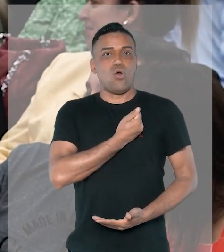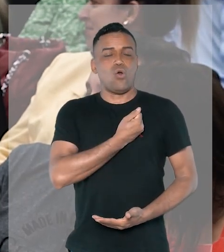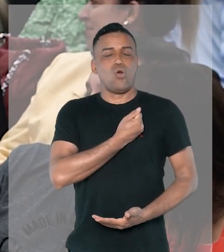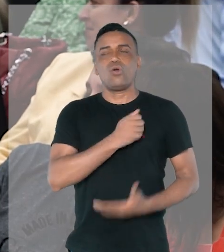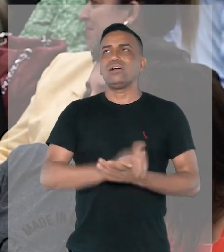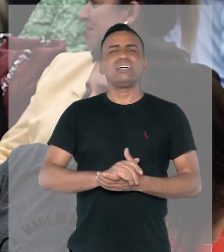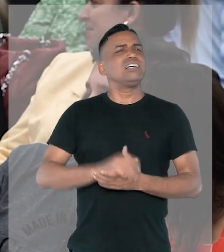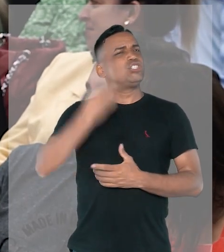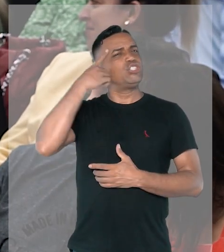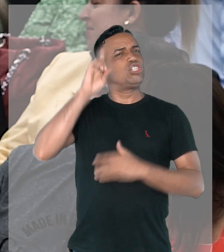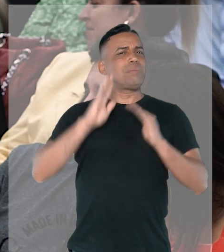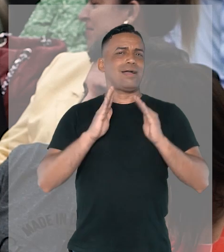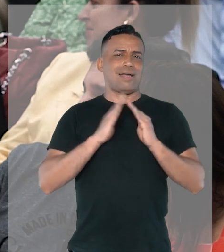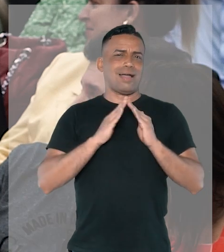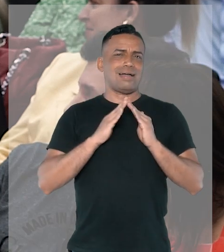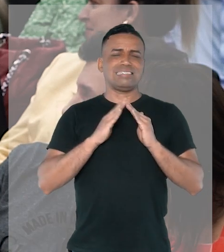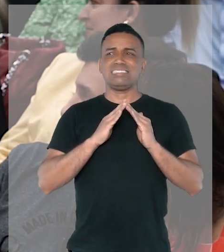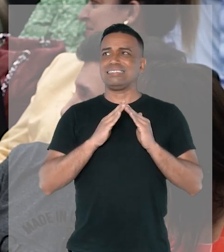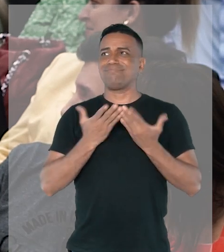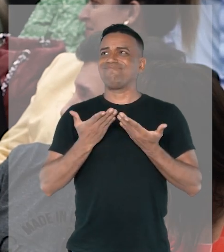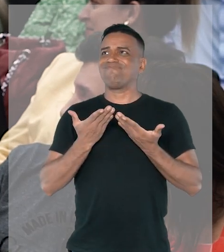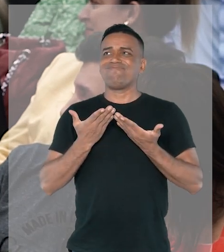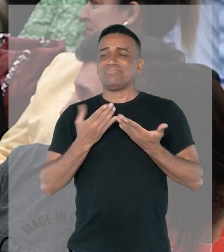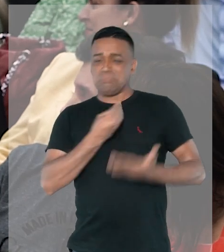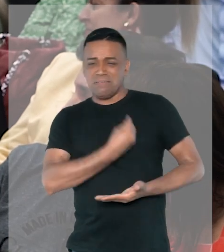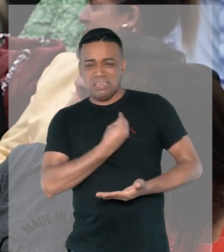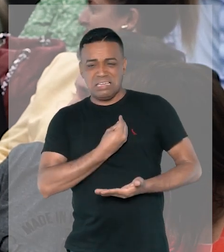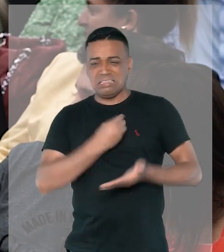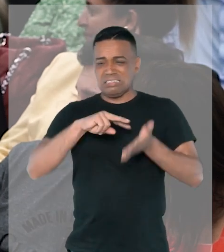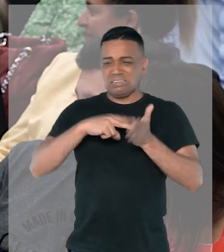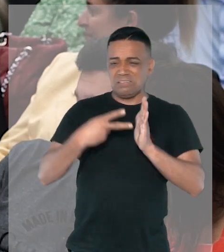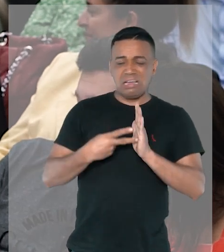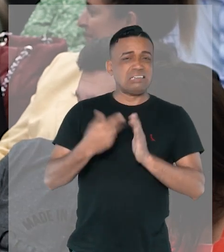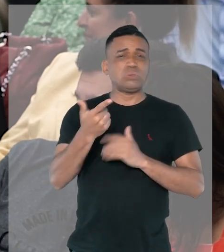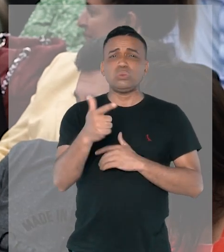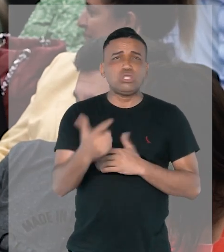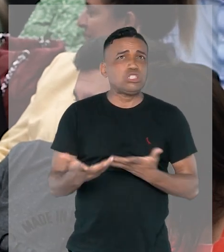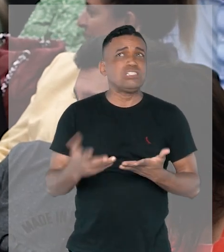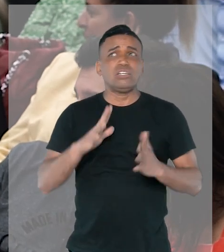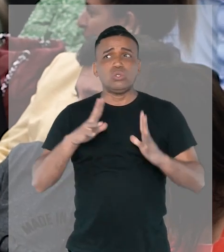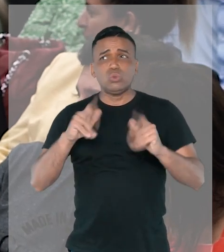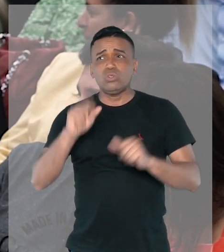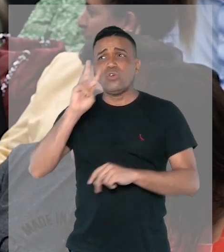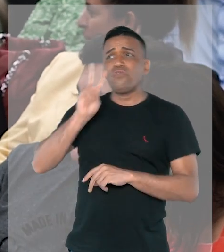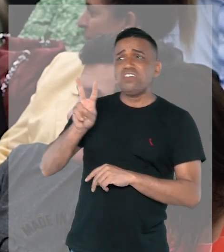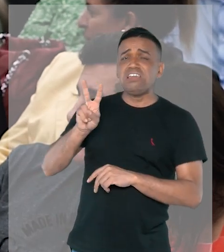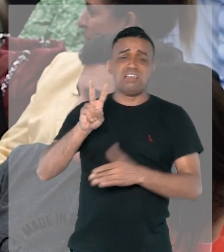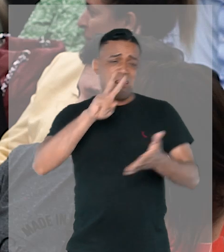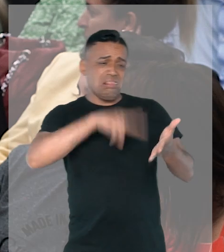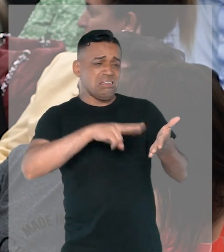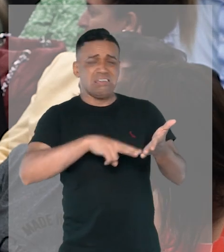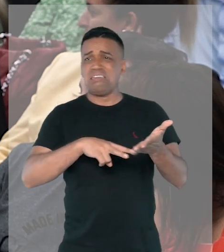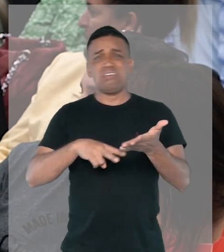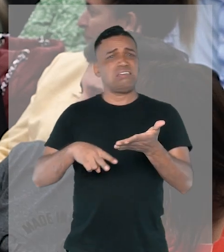Um dia eu estava em casa e eu não via sentido em mais nada. E tudo que eu lia, eu via, assistia, não